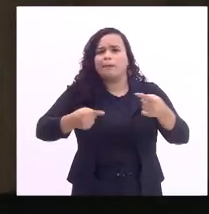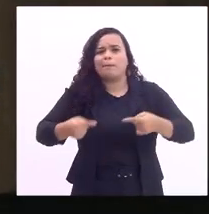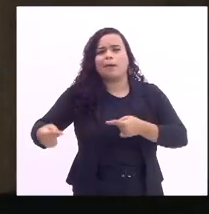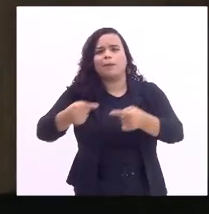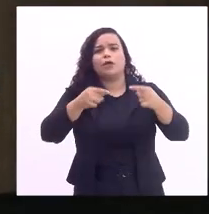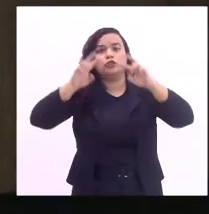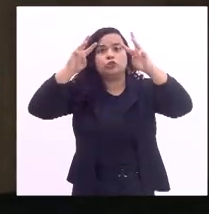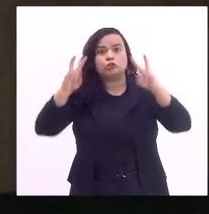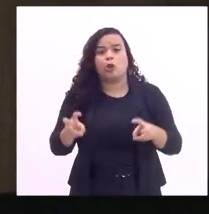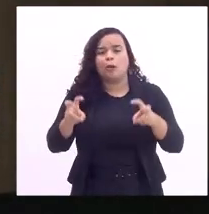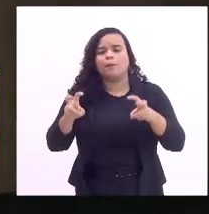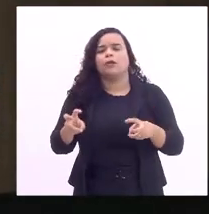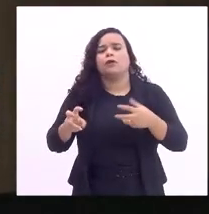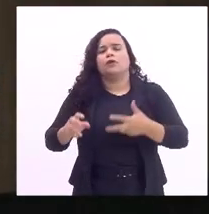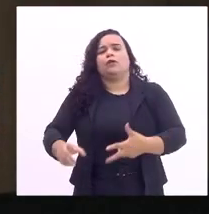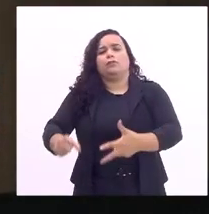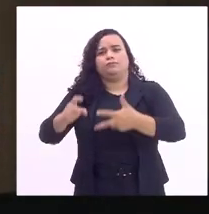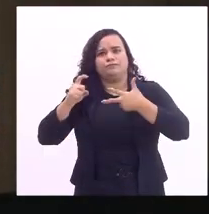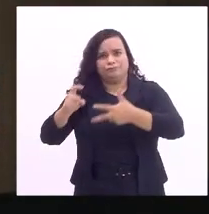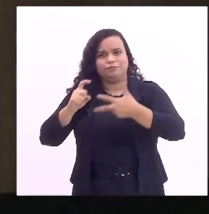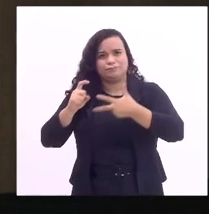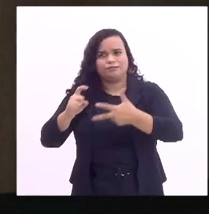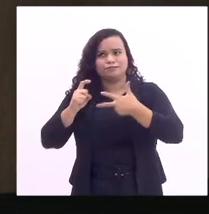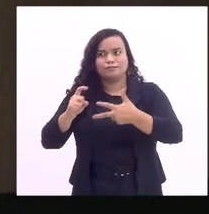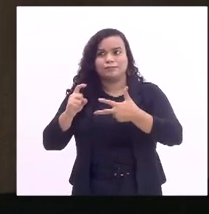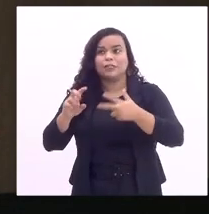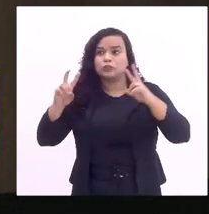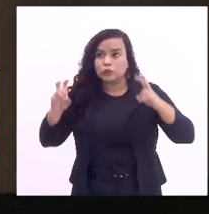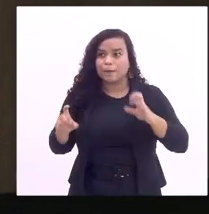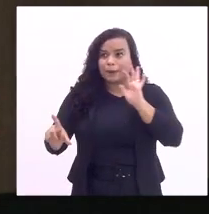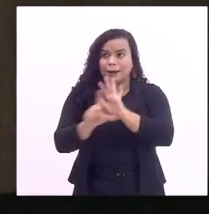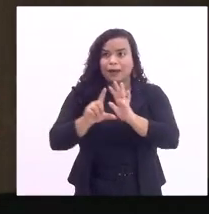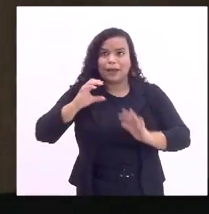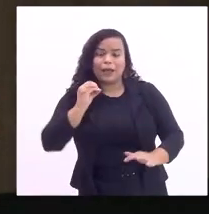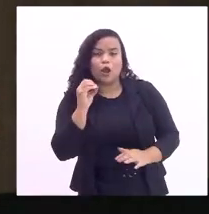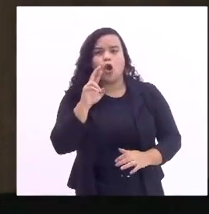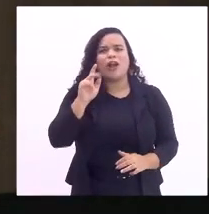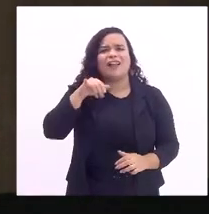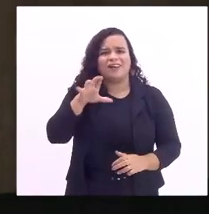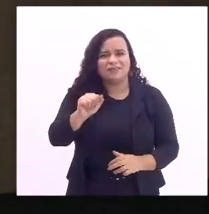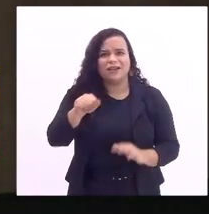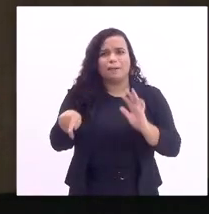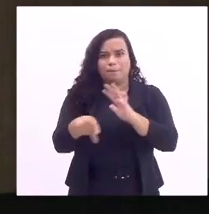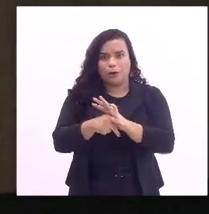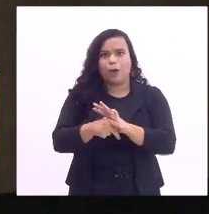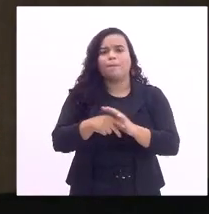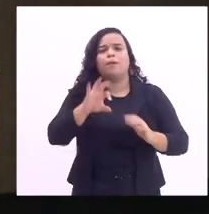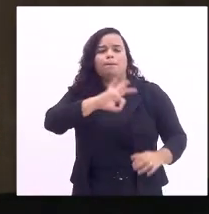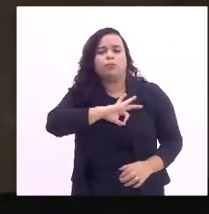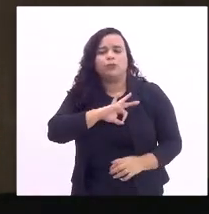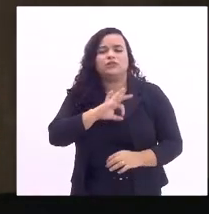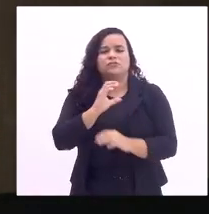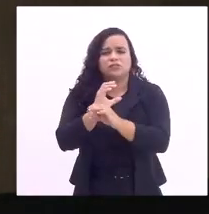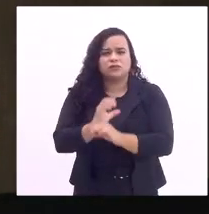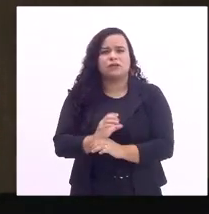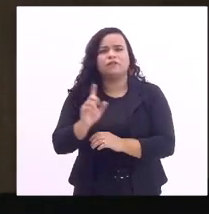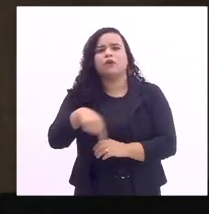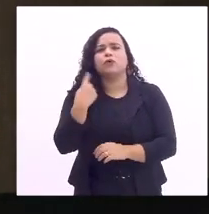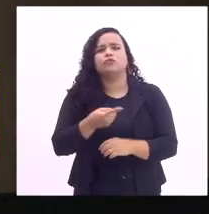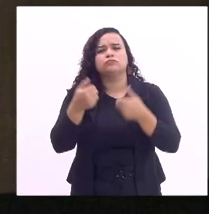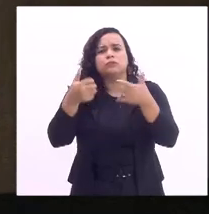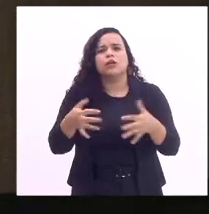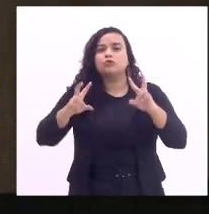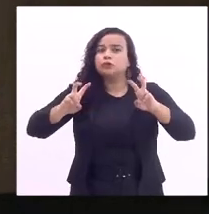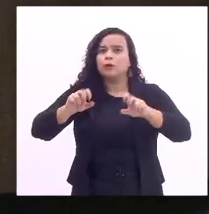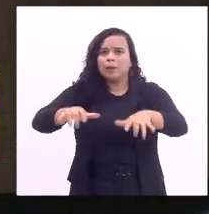Poder Executivo no que se refere à lei orgânica da Polícia Civil. Então, eu quero falar aqui das audiências